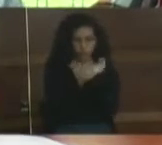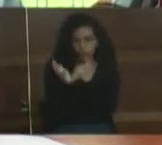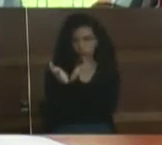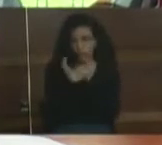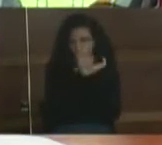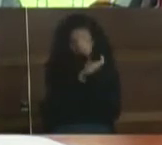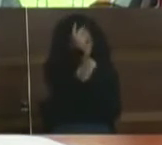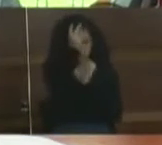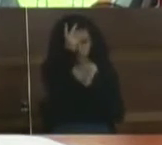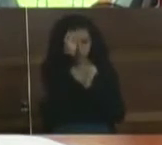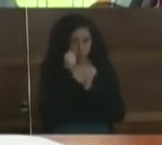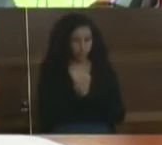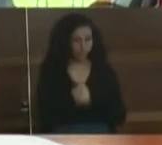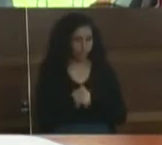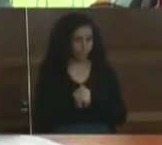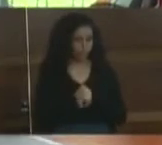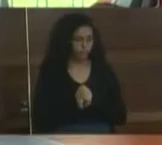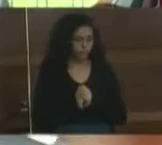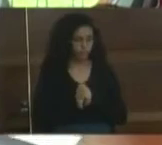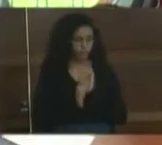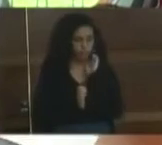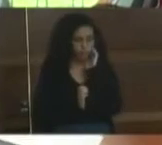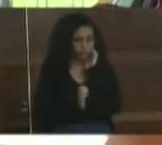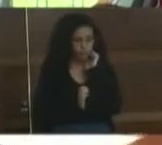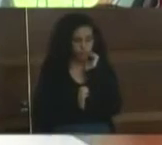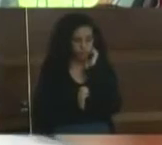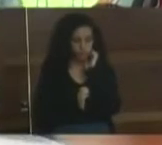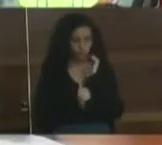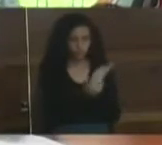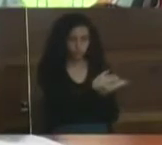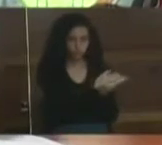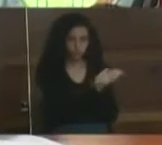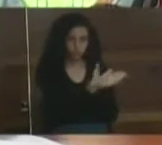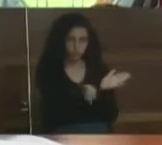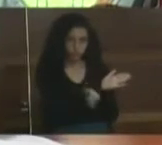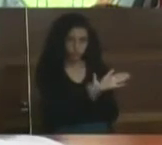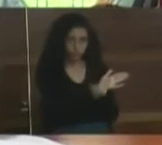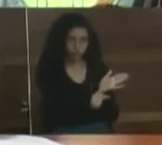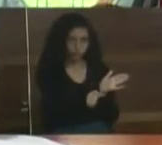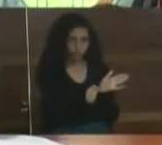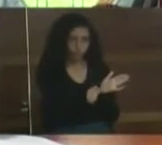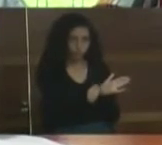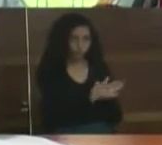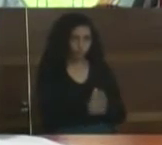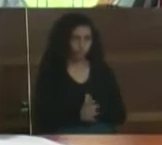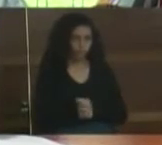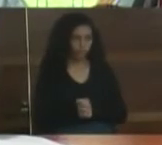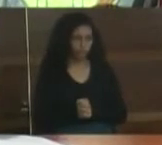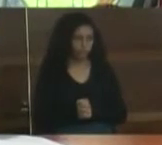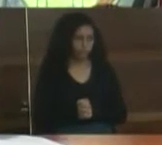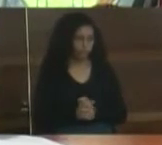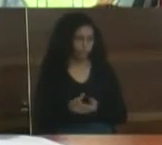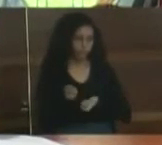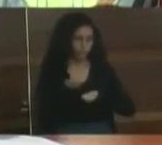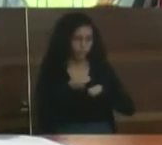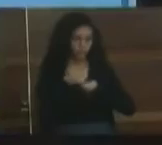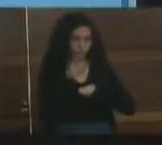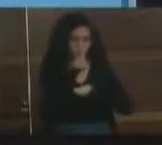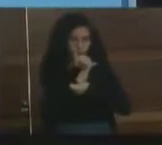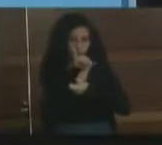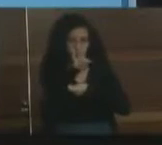ea composta da seguinte forma a página 7 a administração